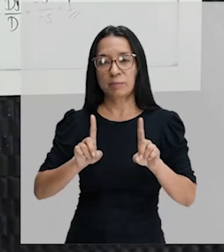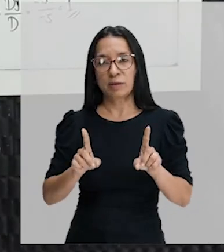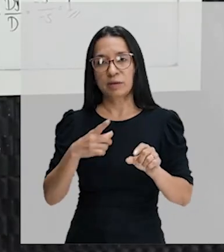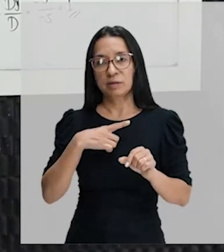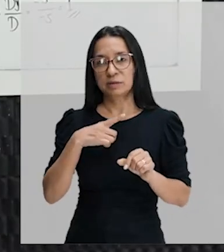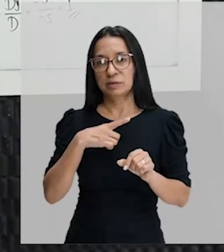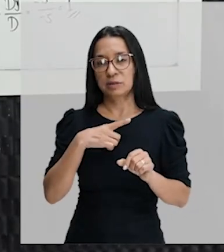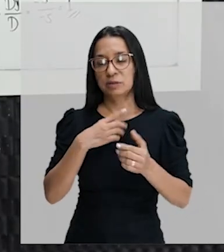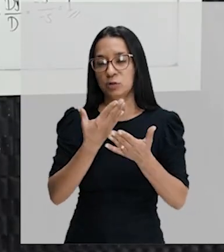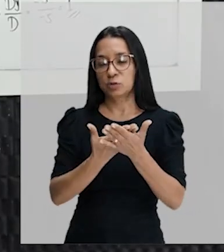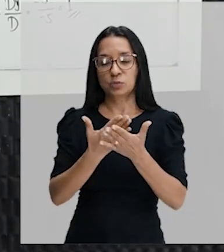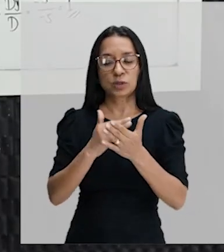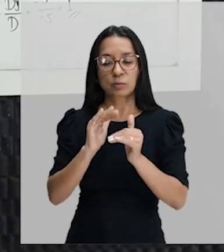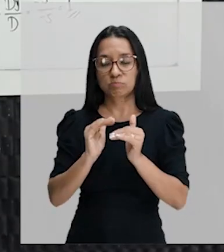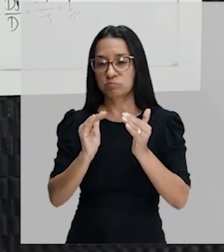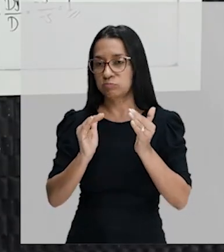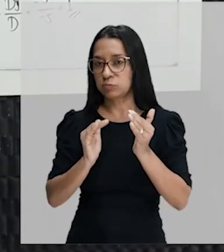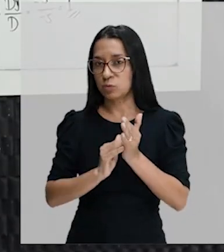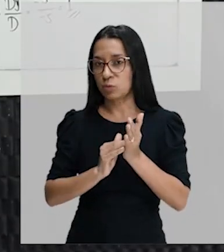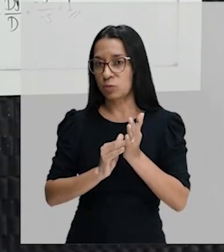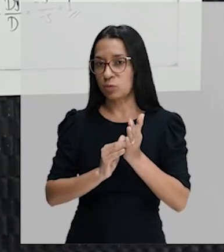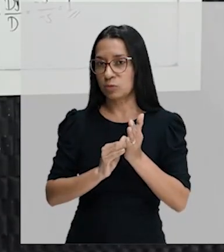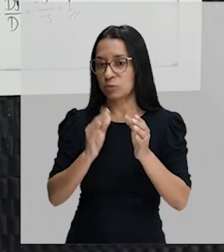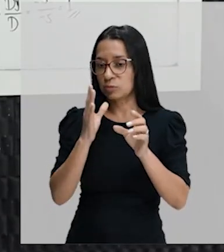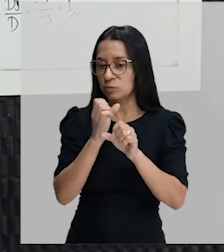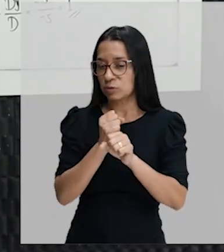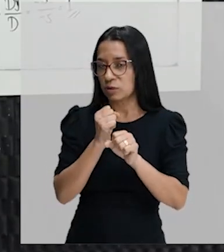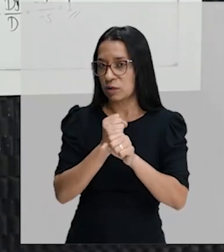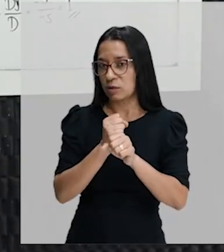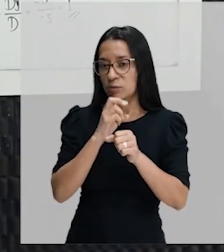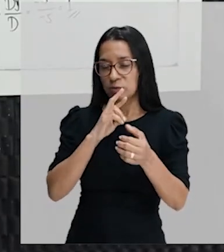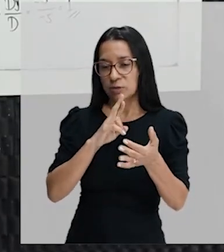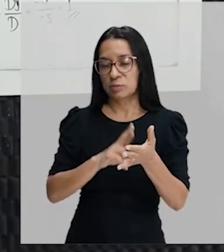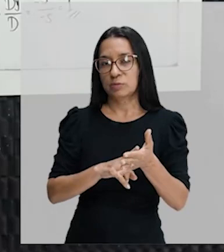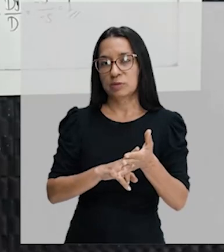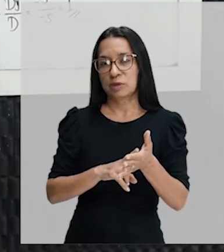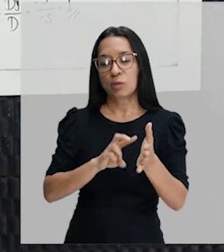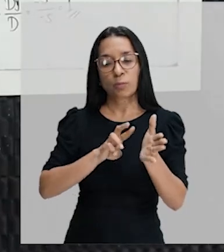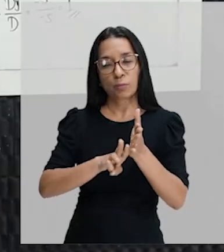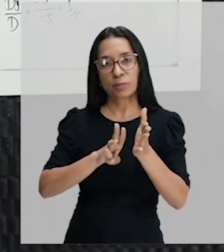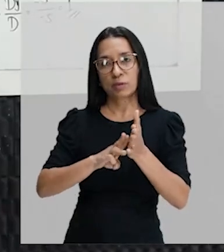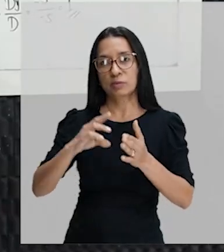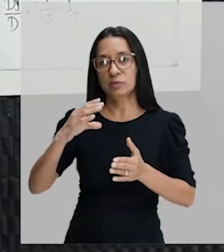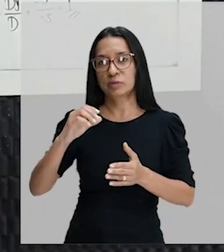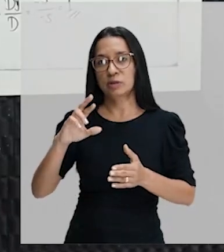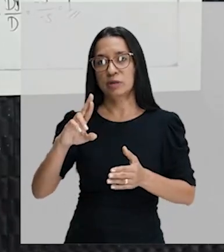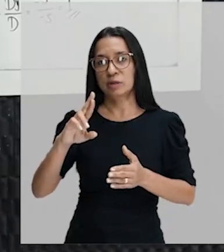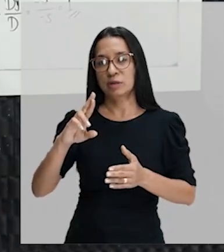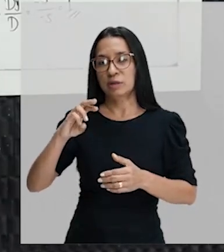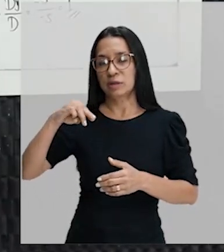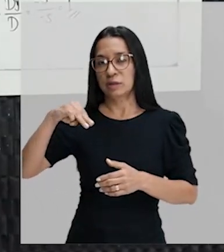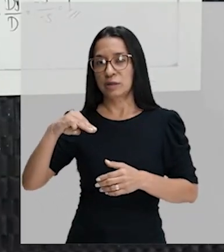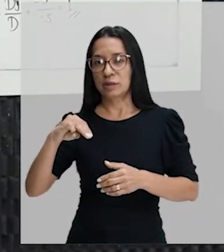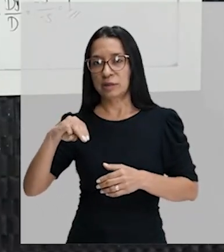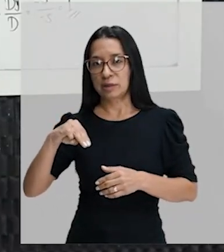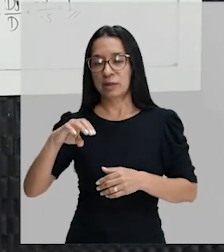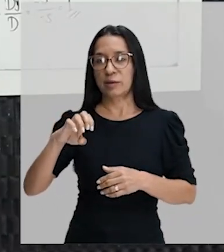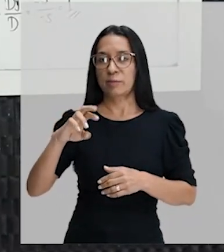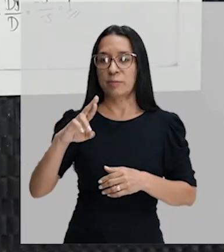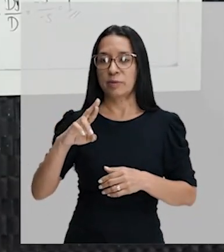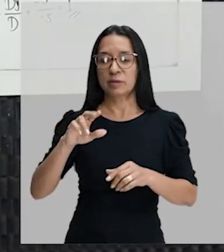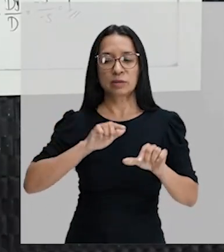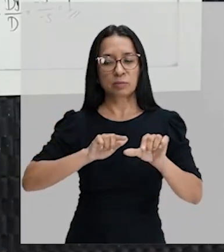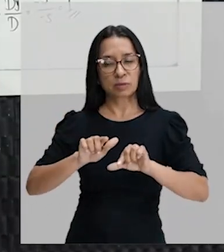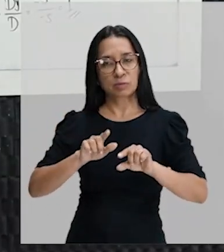tem que estudar todas as formas de resolução. Então, o método de Cramer, embora seja um método trabalhoso, tá? Mas ele é um método